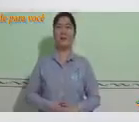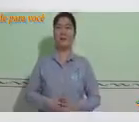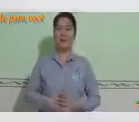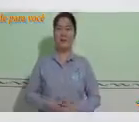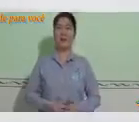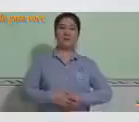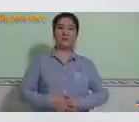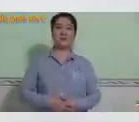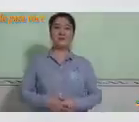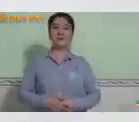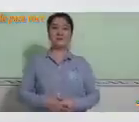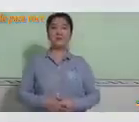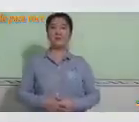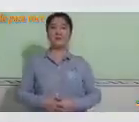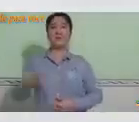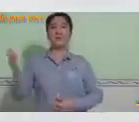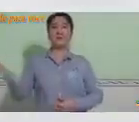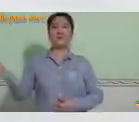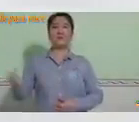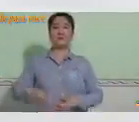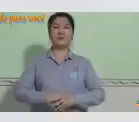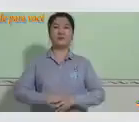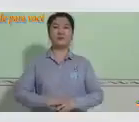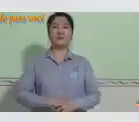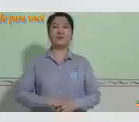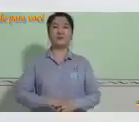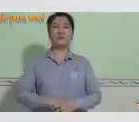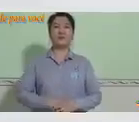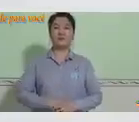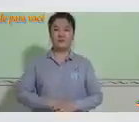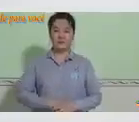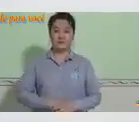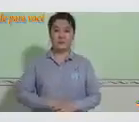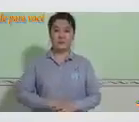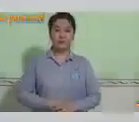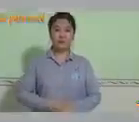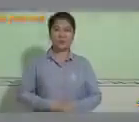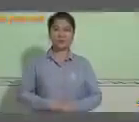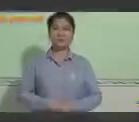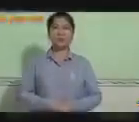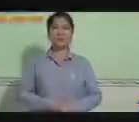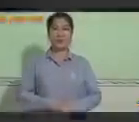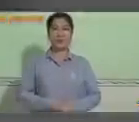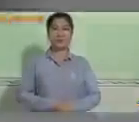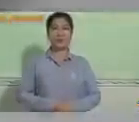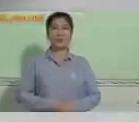Esses produtos são naturais e podem ser usados até mesmo nas crianças. DSD aqui o